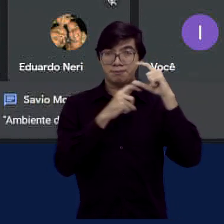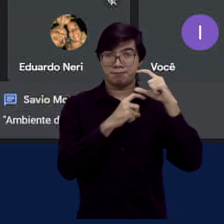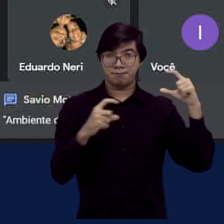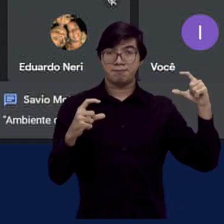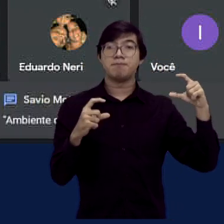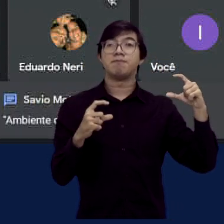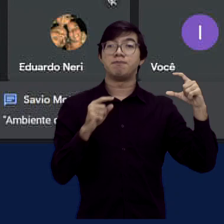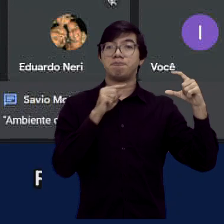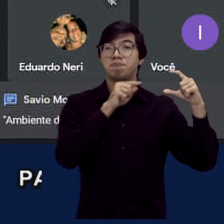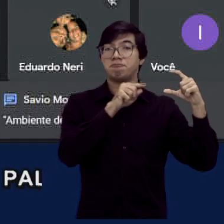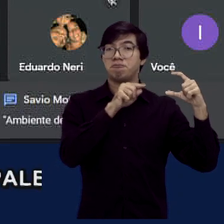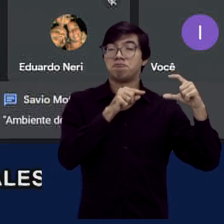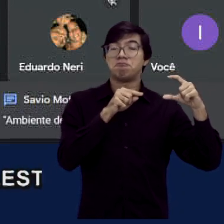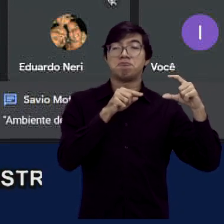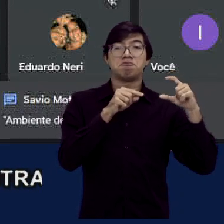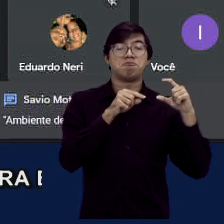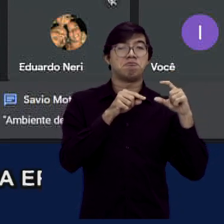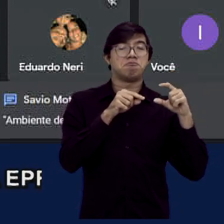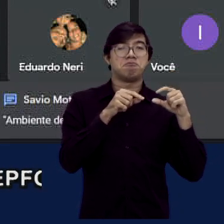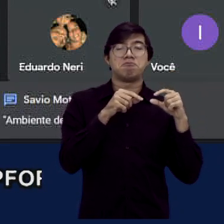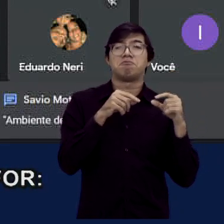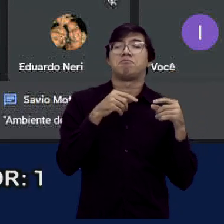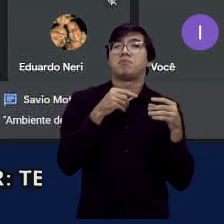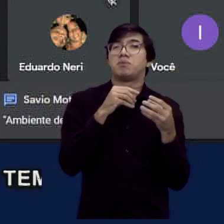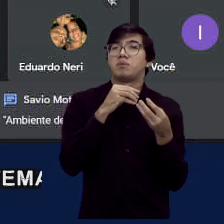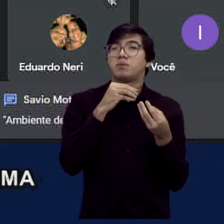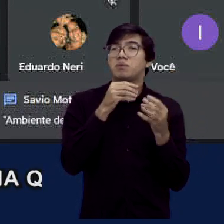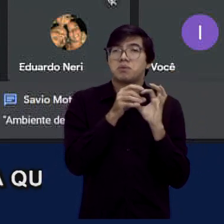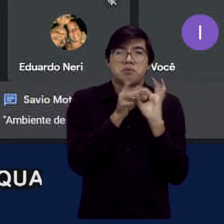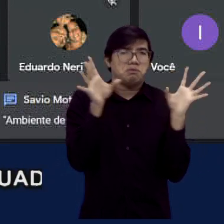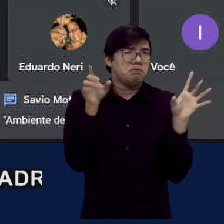maneira deliberada, quer dizer que você tem um